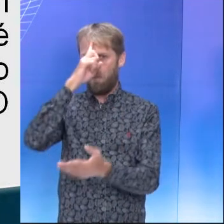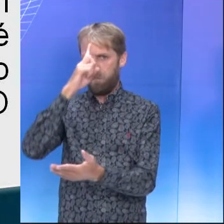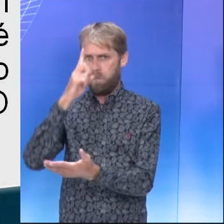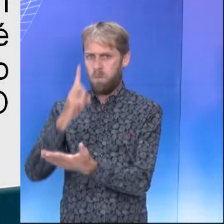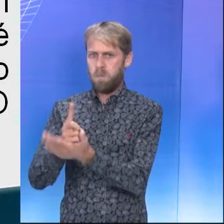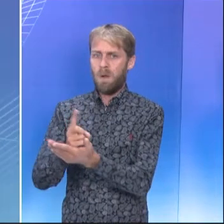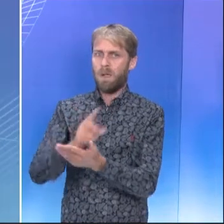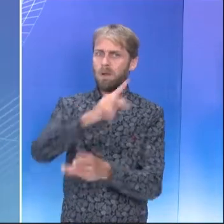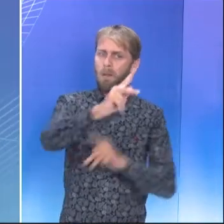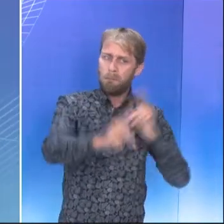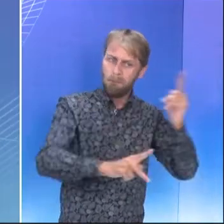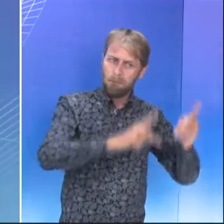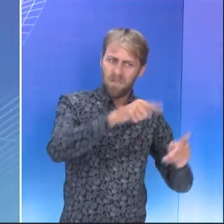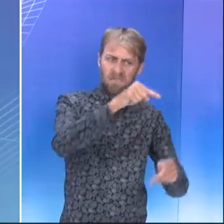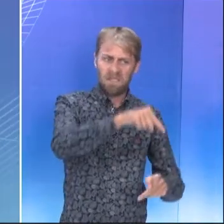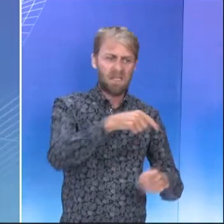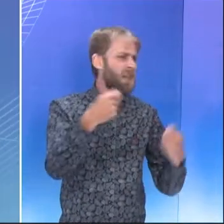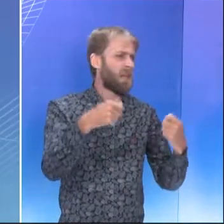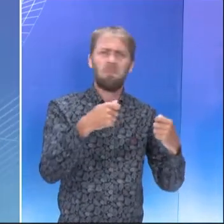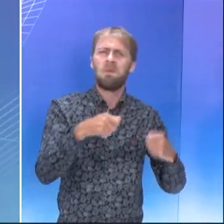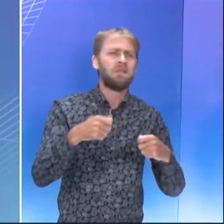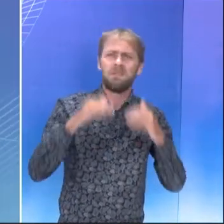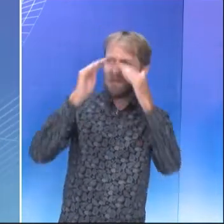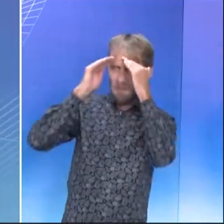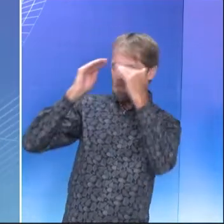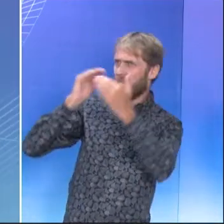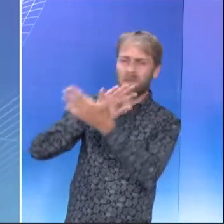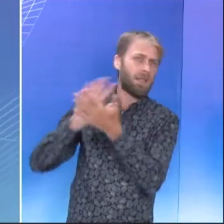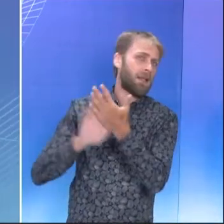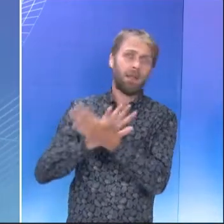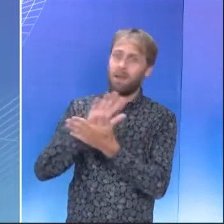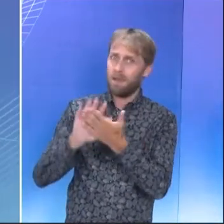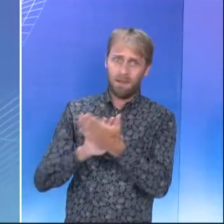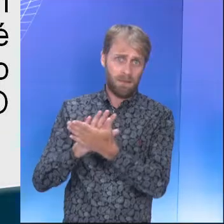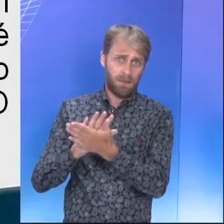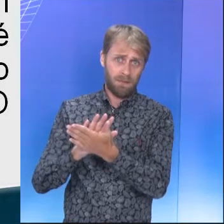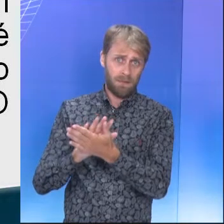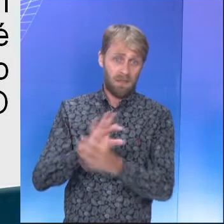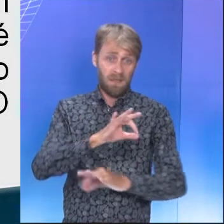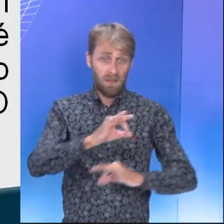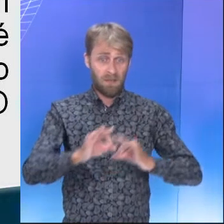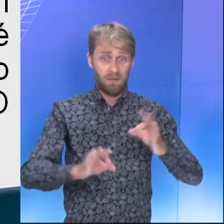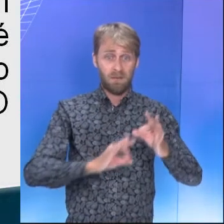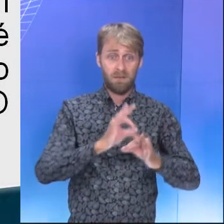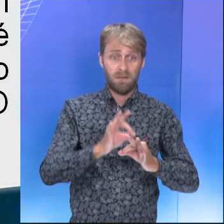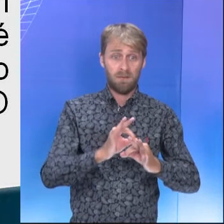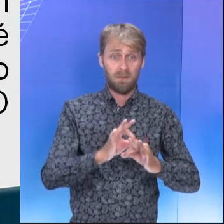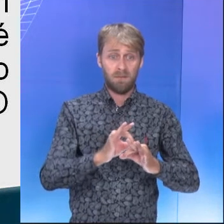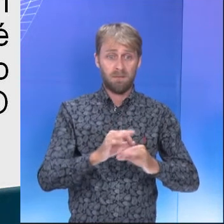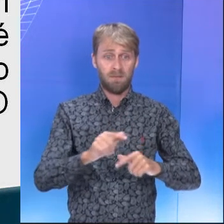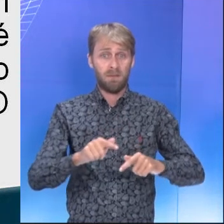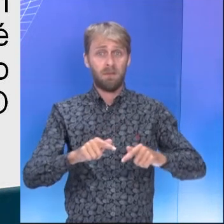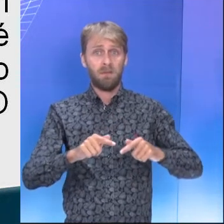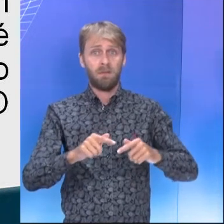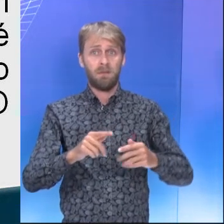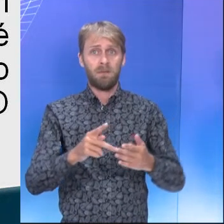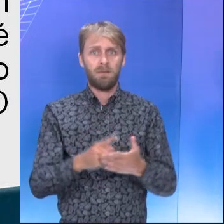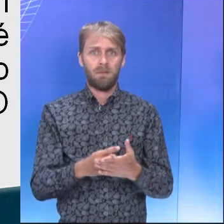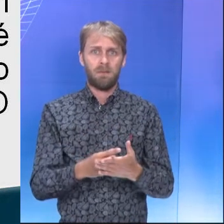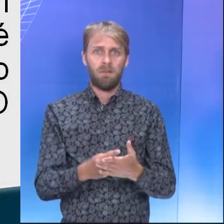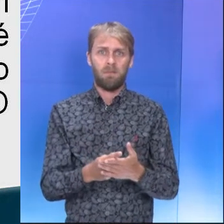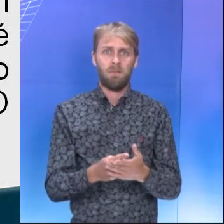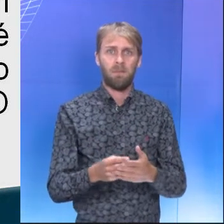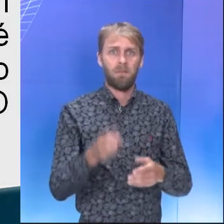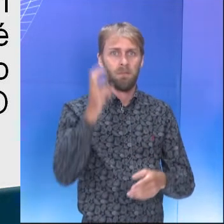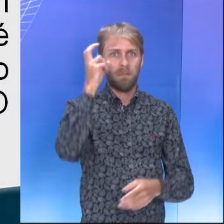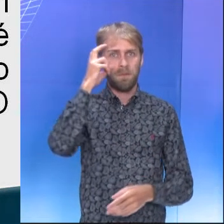pessoas da tribo não têm nenhum dever de obediência. Na verdade, assim, a organização se dá em razão da própria cultura